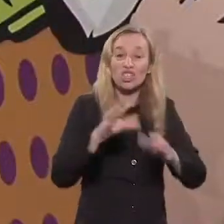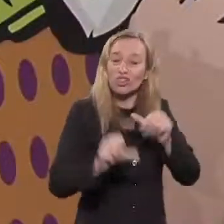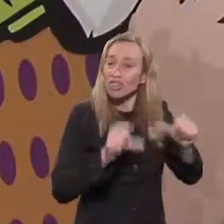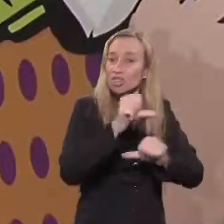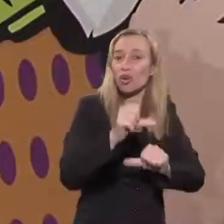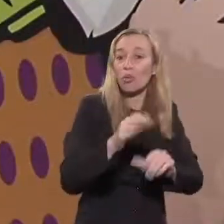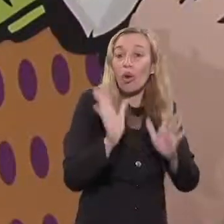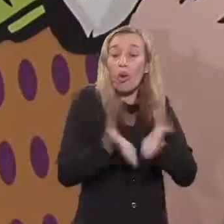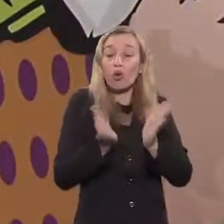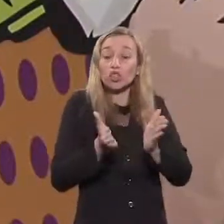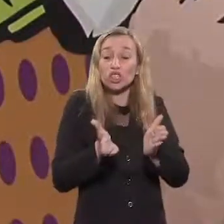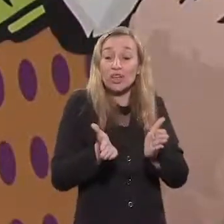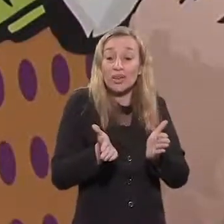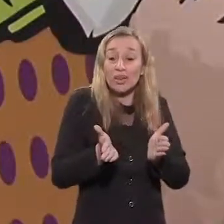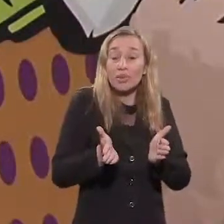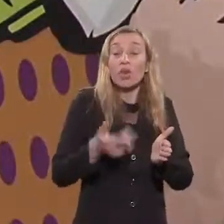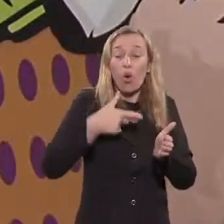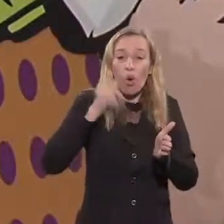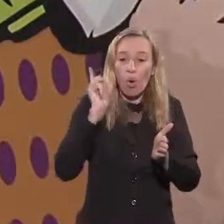que transforma. Porque hoje,